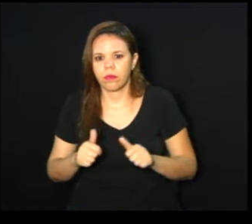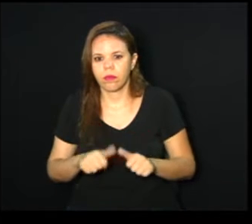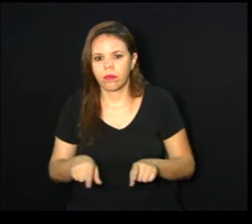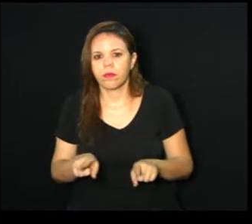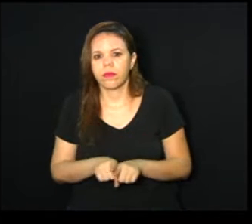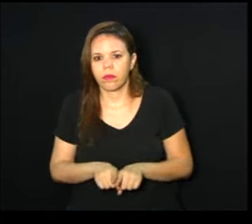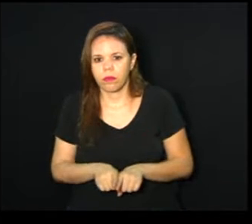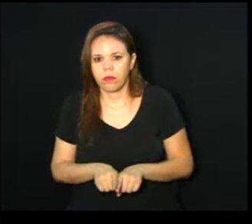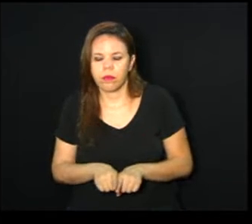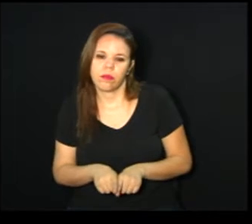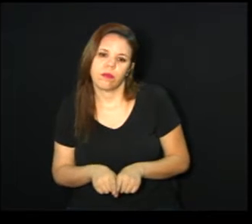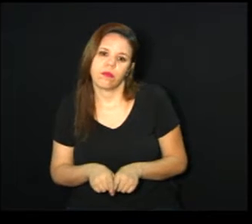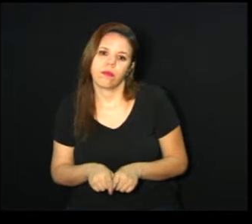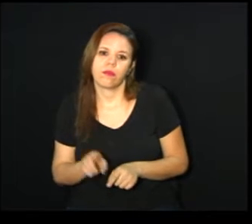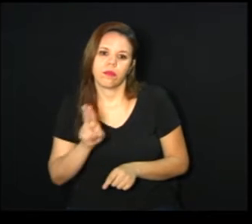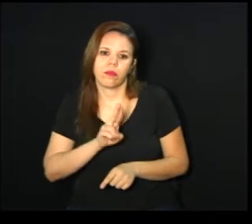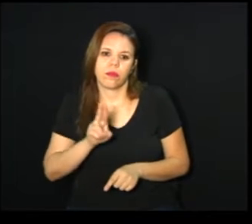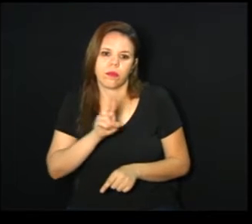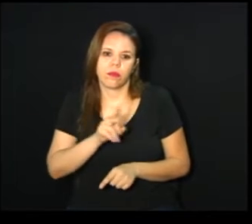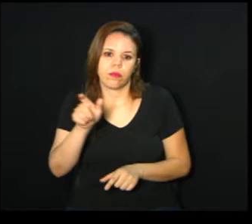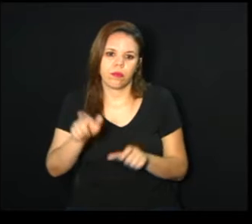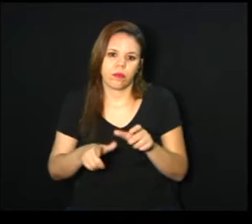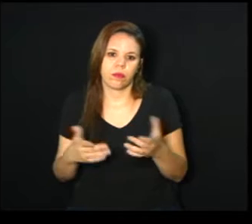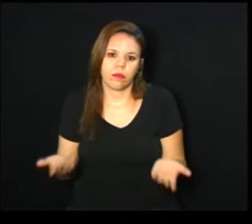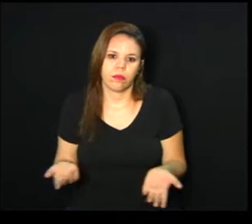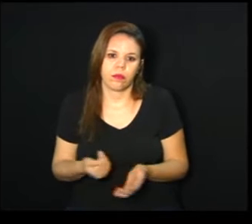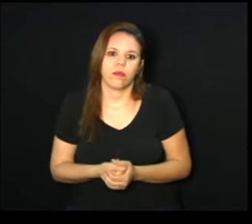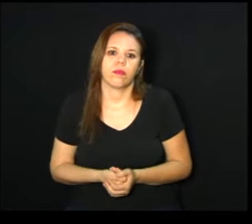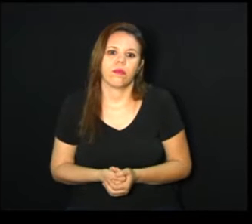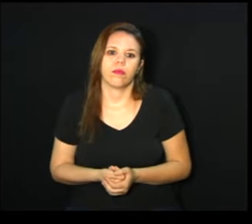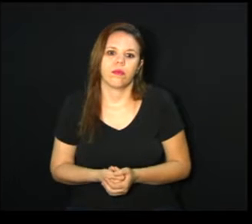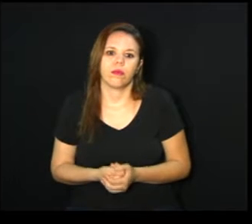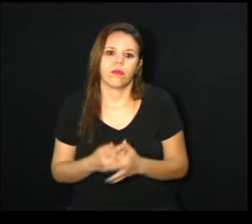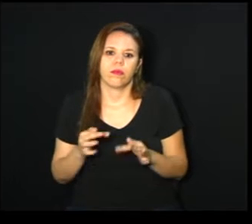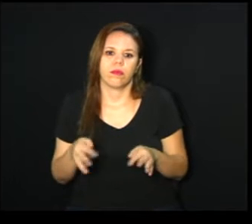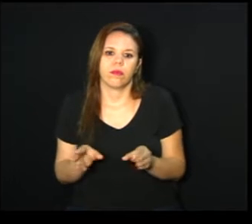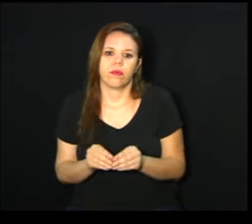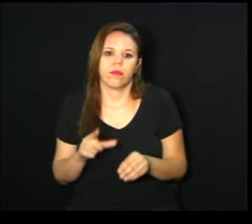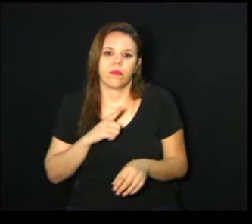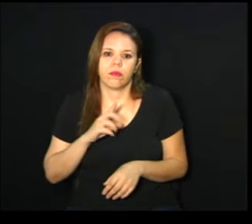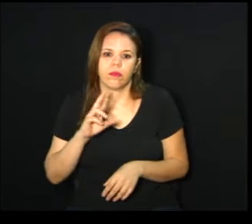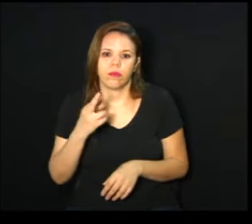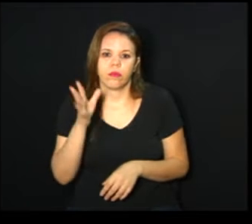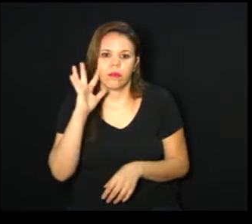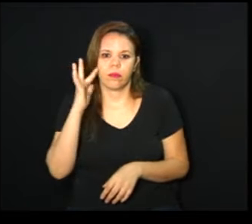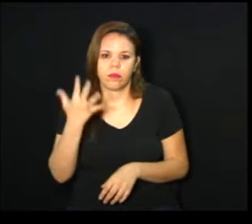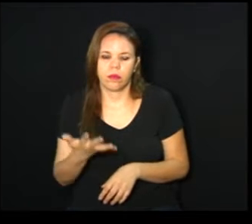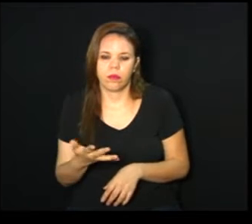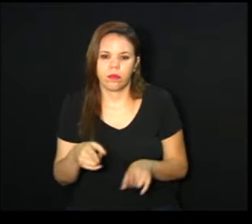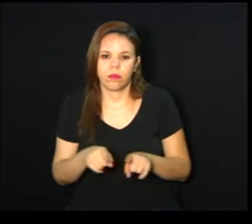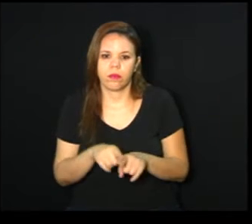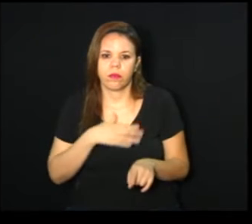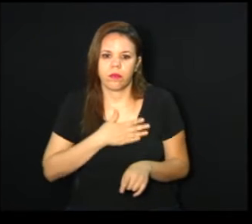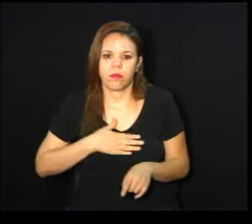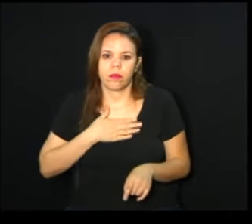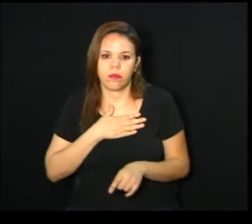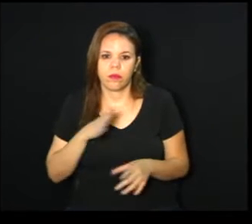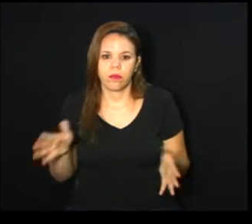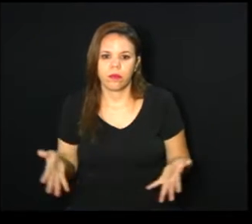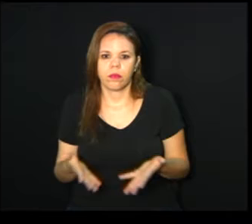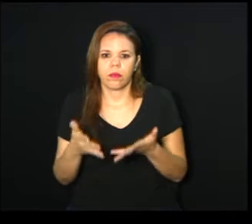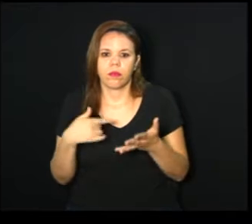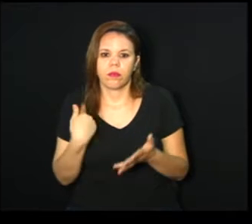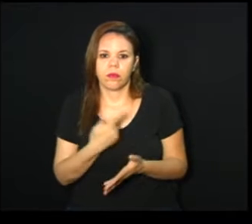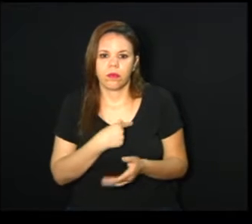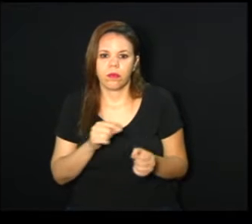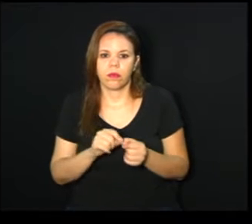também conforme o uso dos usuários. E por final, nós tivemos um resultado bem satisfatório e até uma contribuição que nós